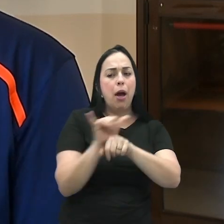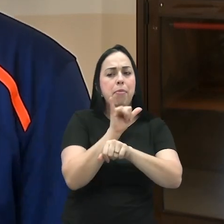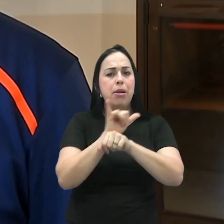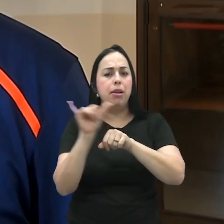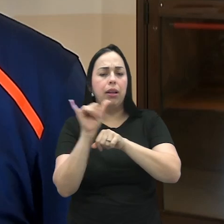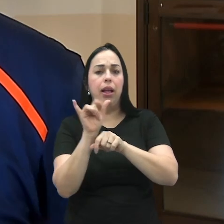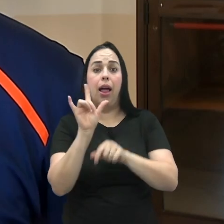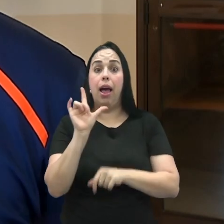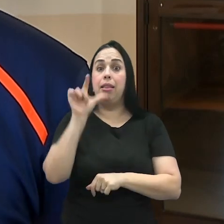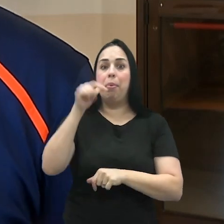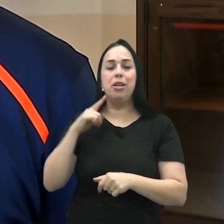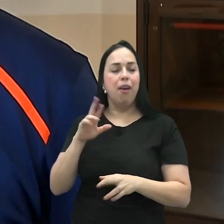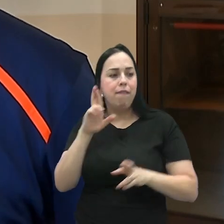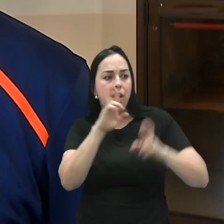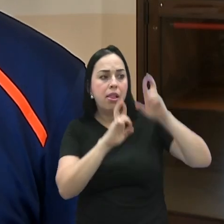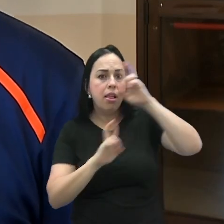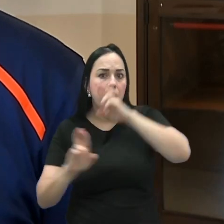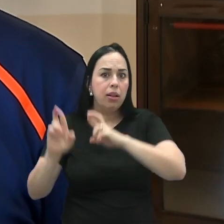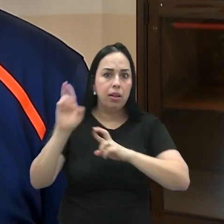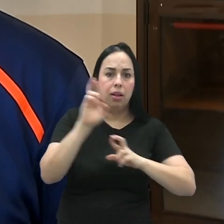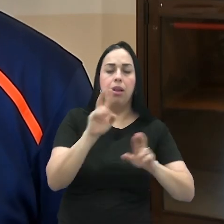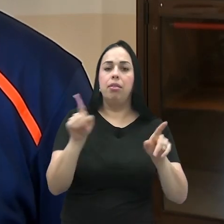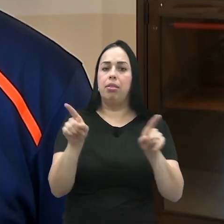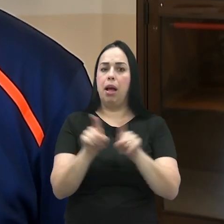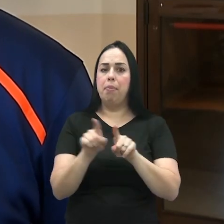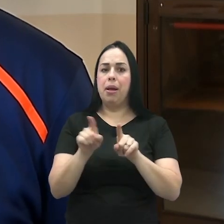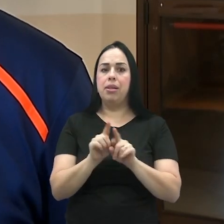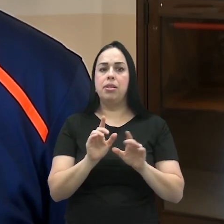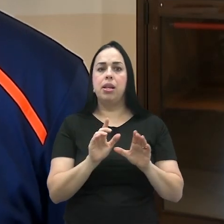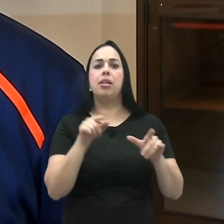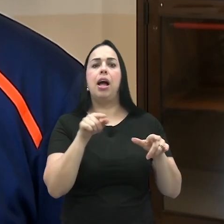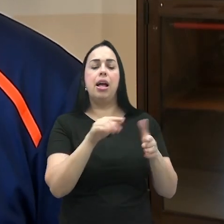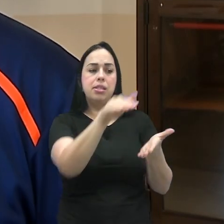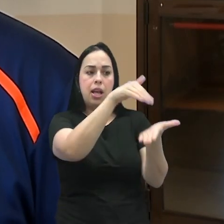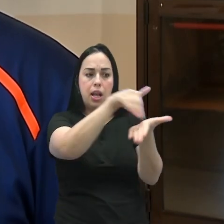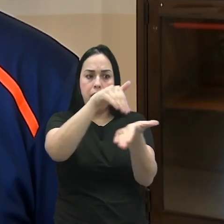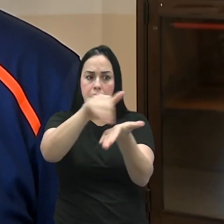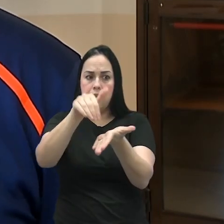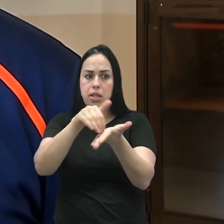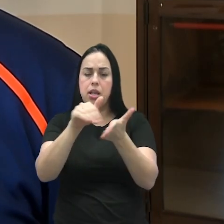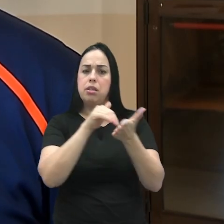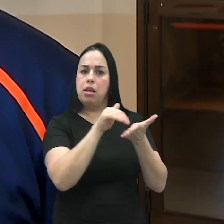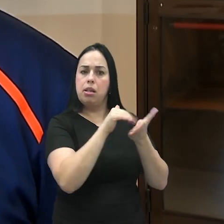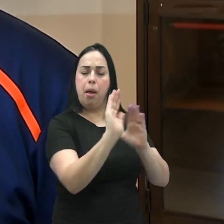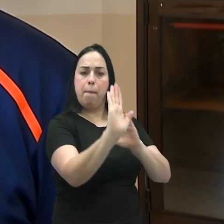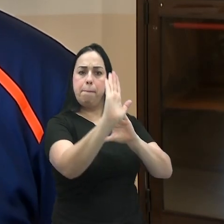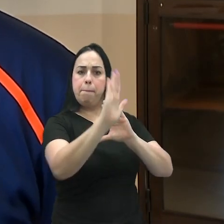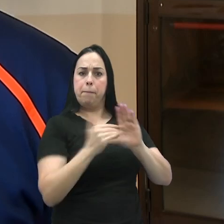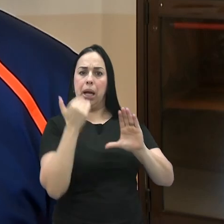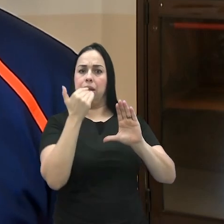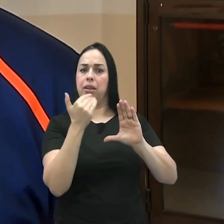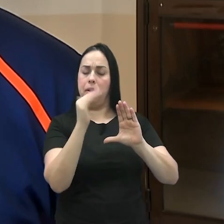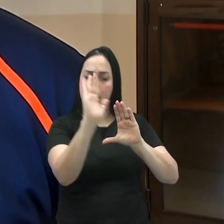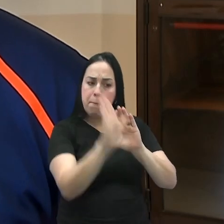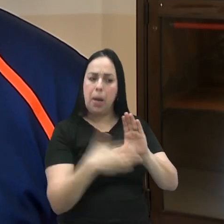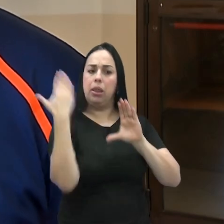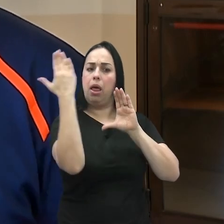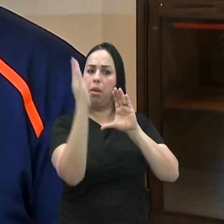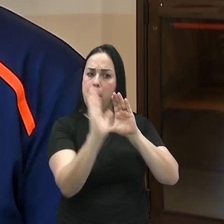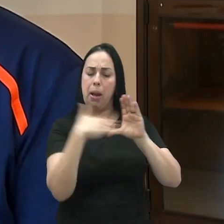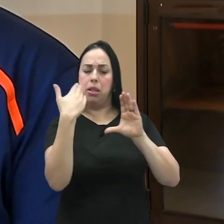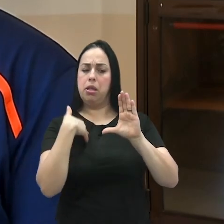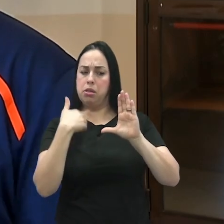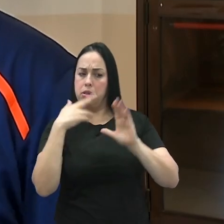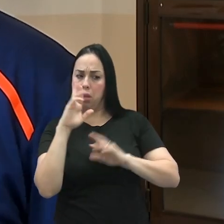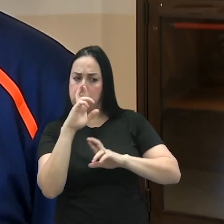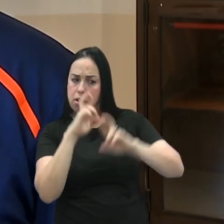vai fiscalizando. E também através dos relatórios que as próprias secretarias maiores elas vão lançando,